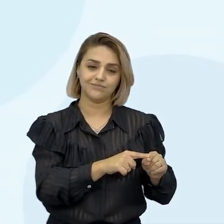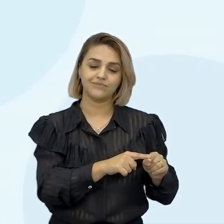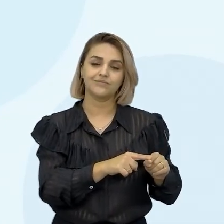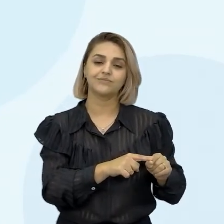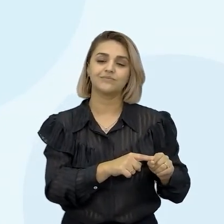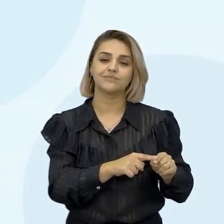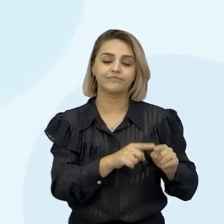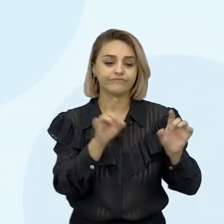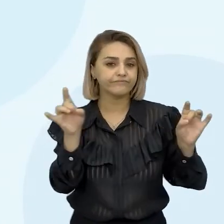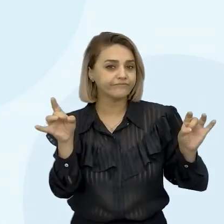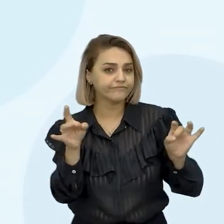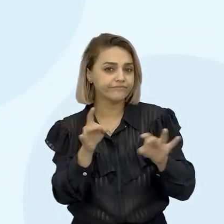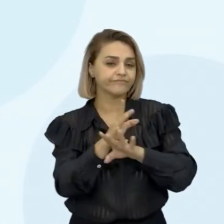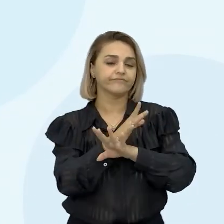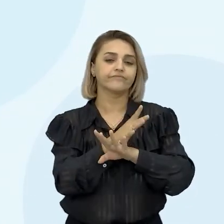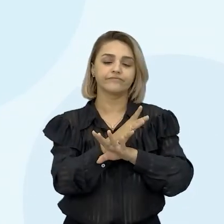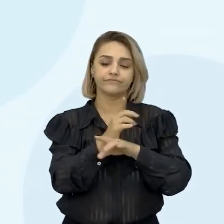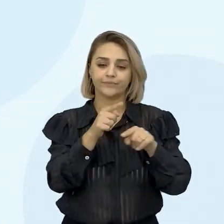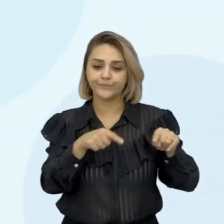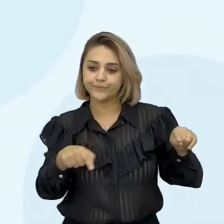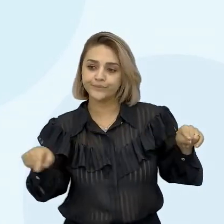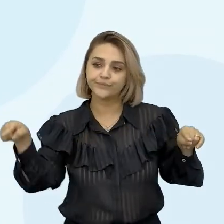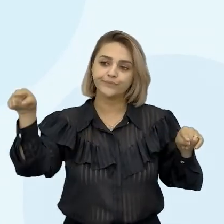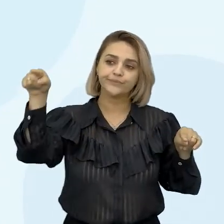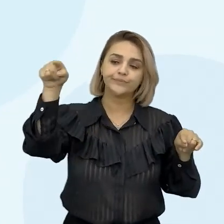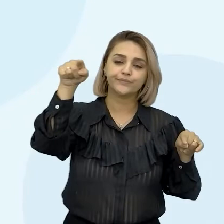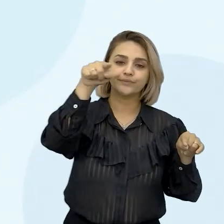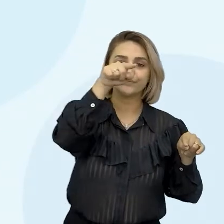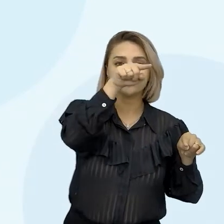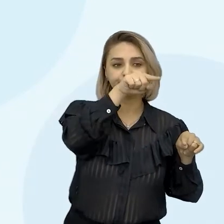um circuitinho simples resistor